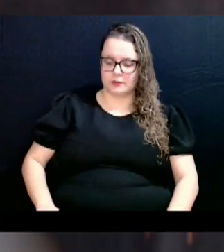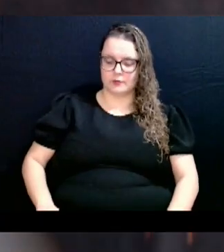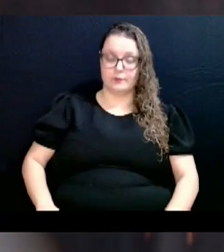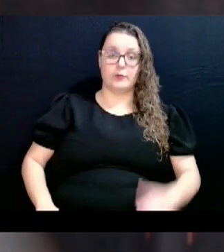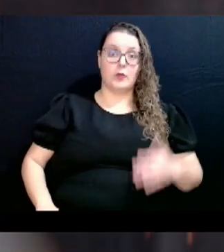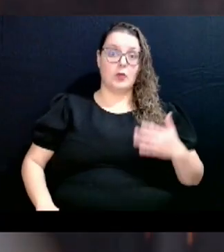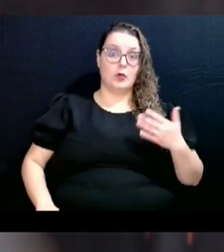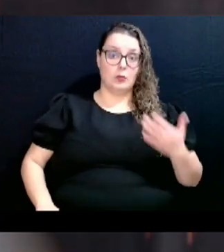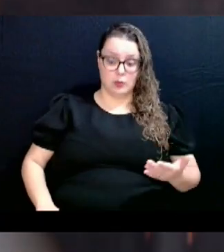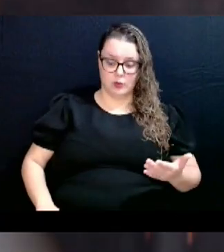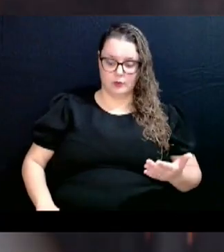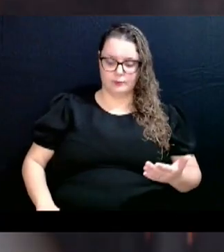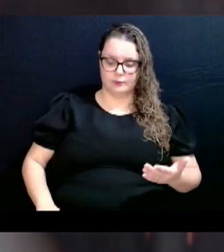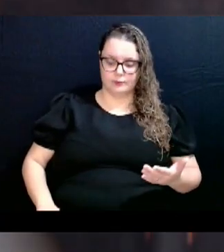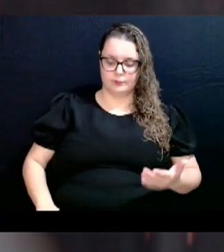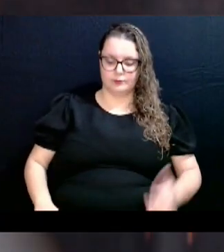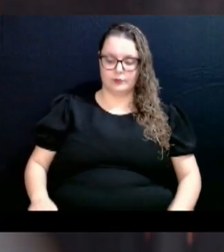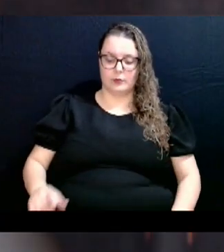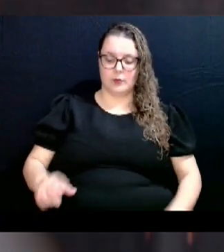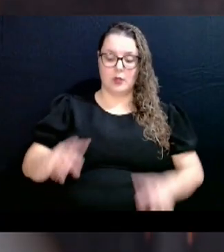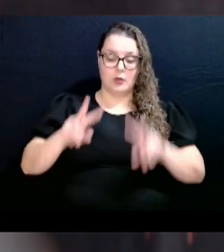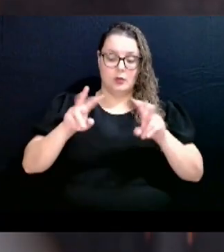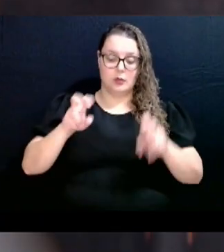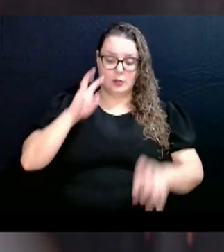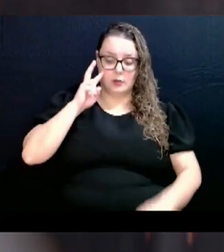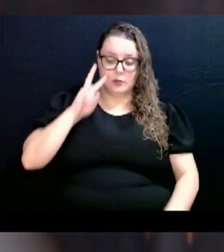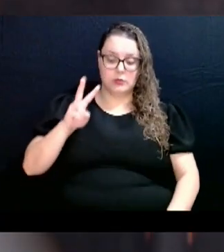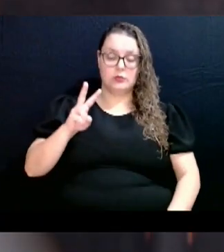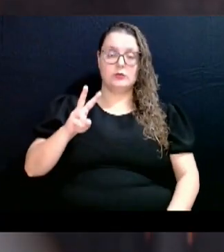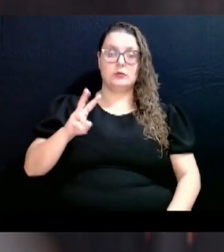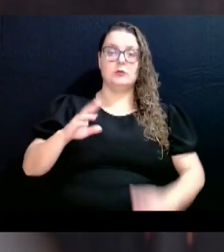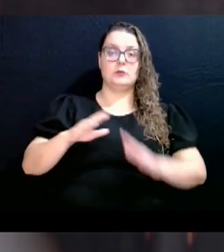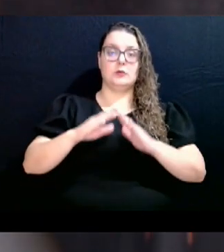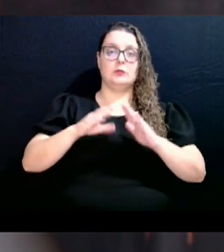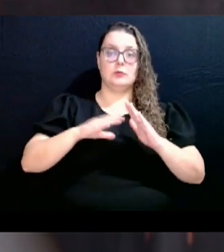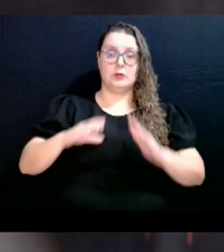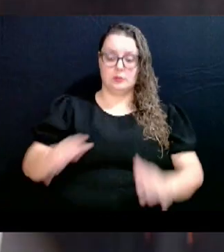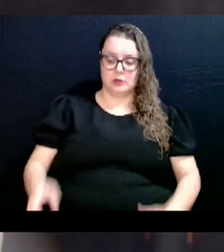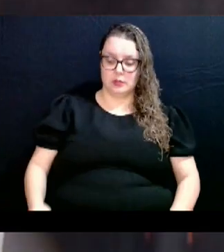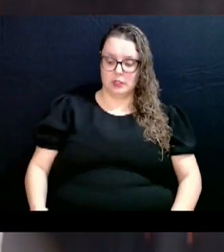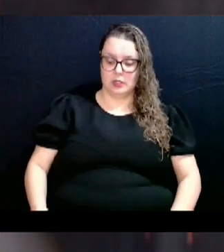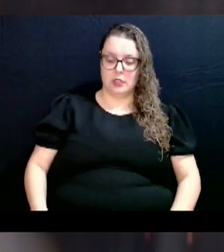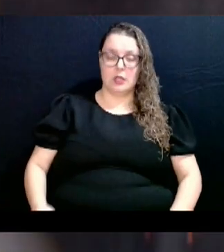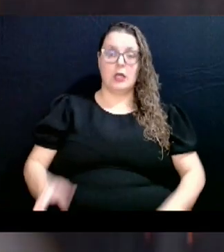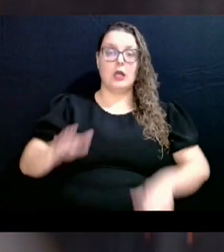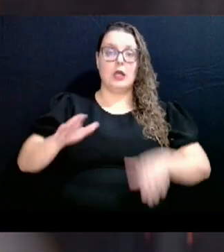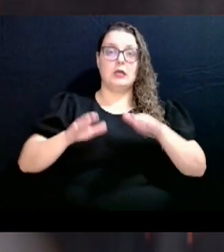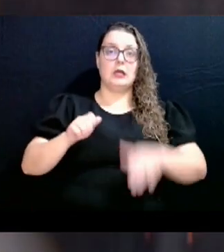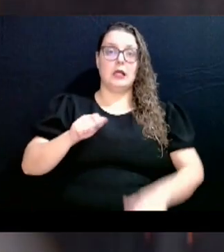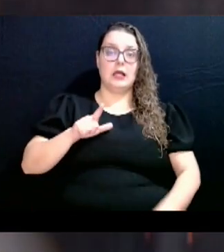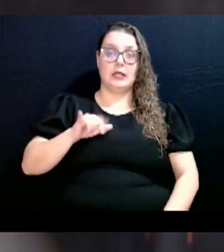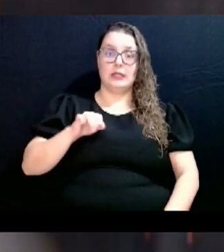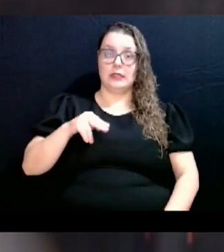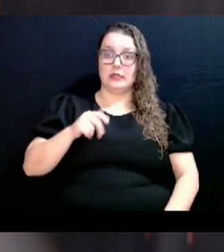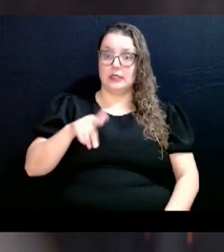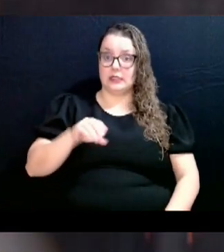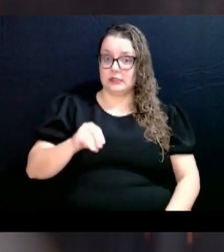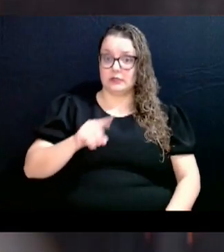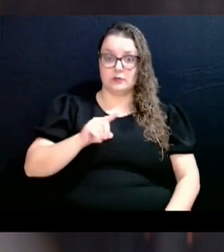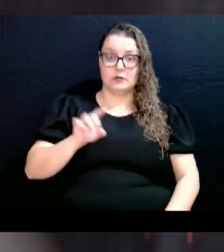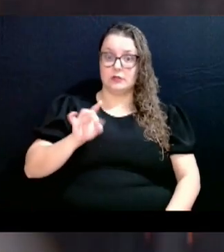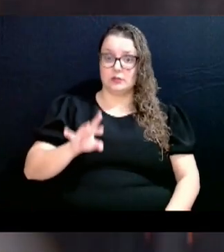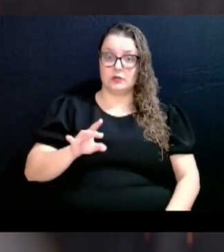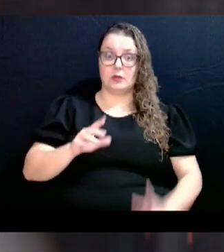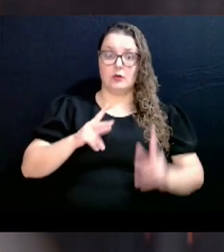tema que nós vemos muito, né, na clínica. Muitas das vezes a alienação parental não é somente como no caso do Léo,